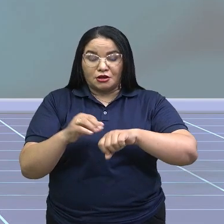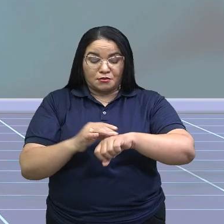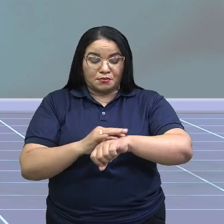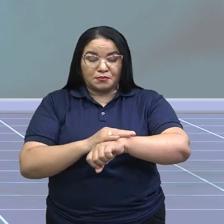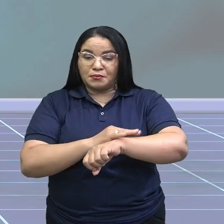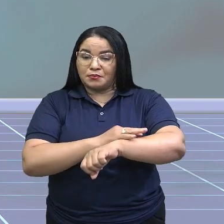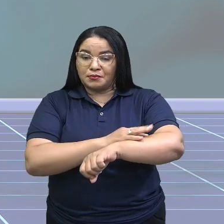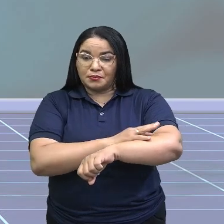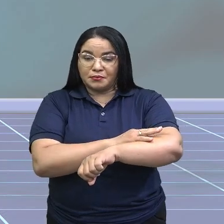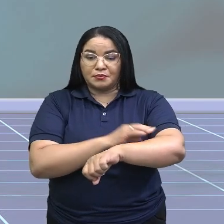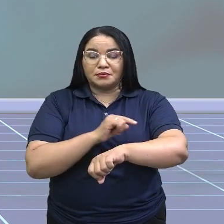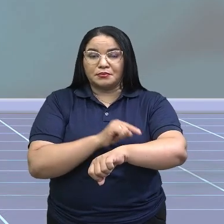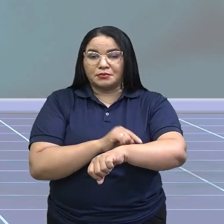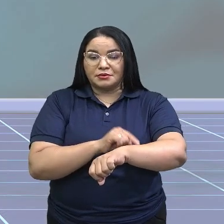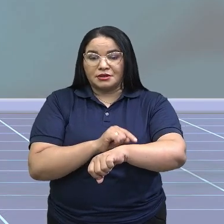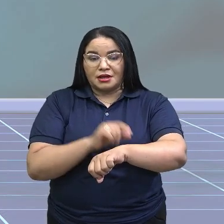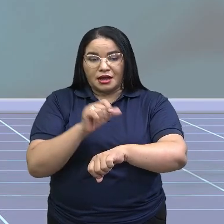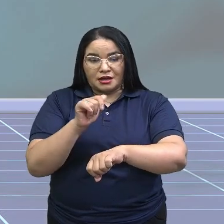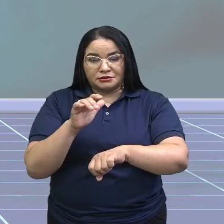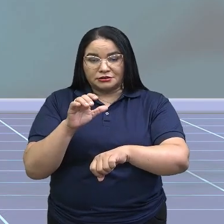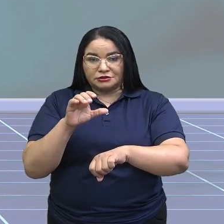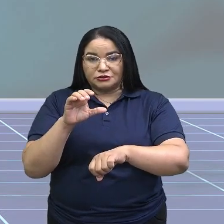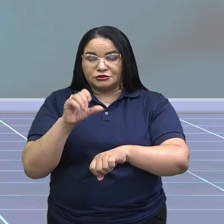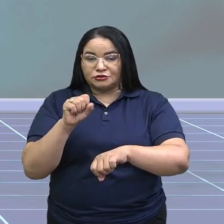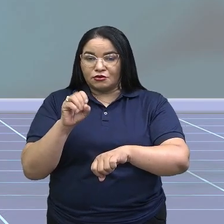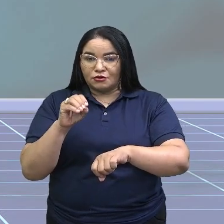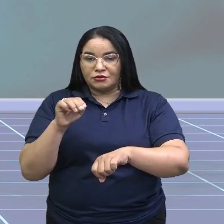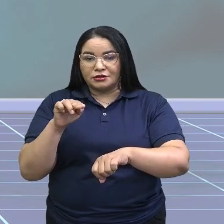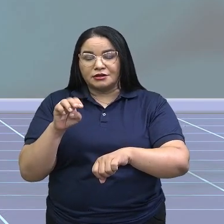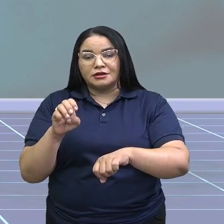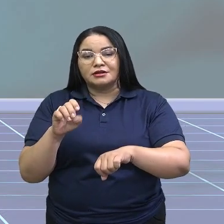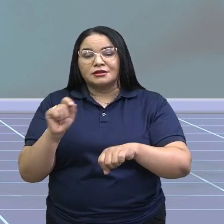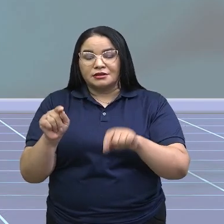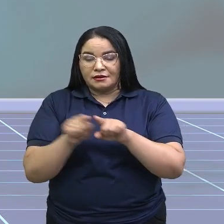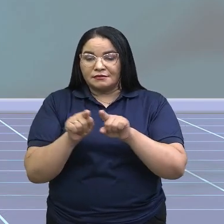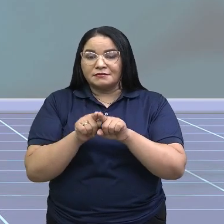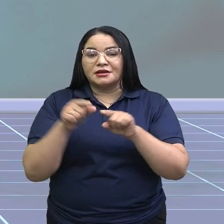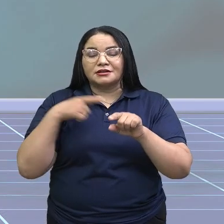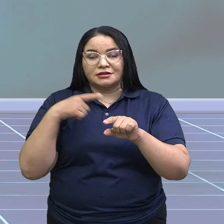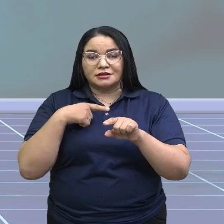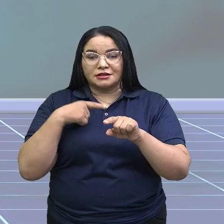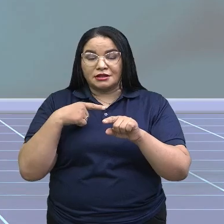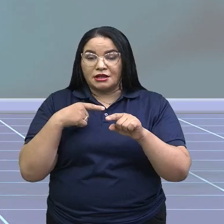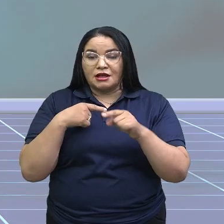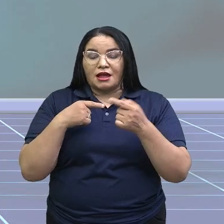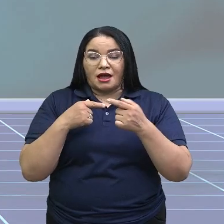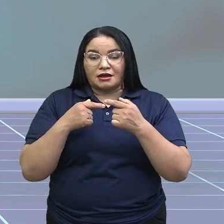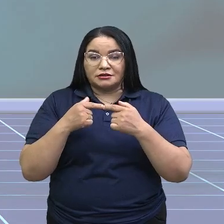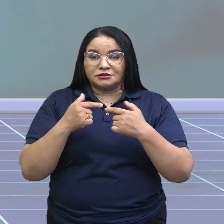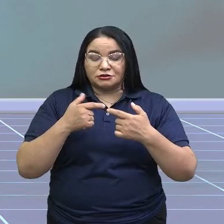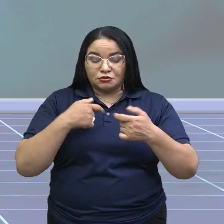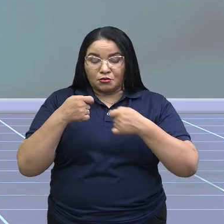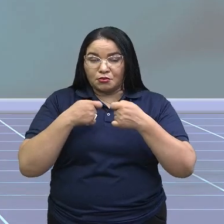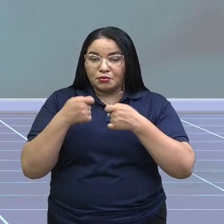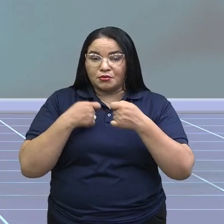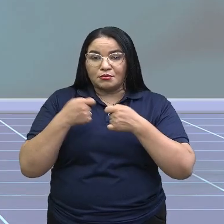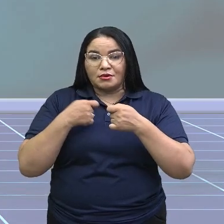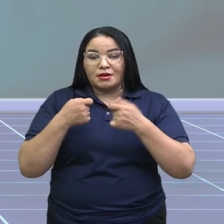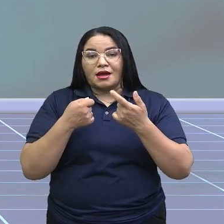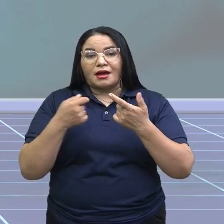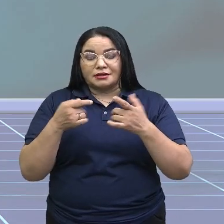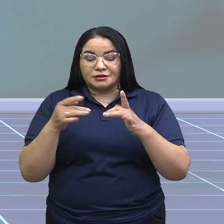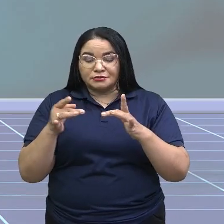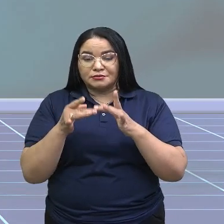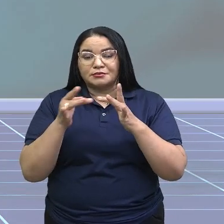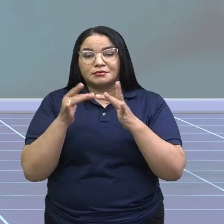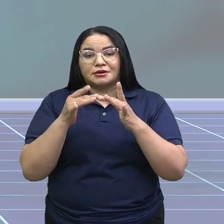alongada chamada de axônio, né? Então a gente sabe que existe comunicação através dos neurônios, eles se